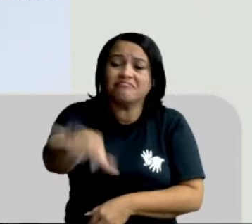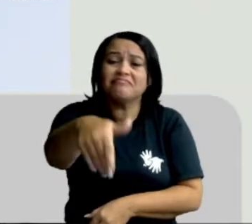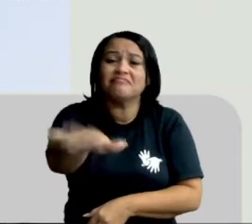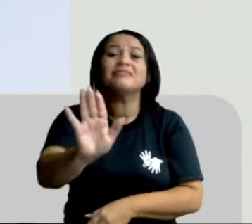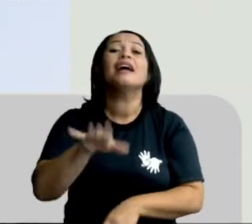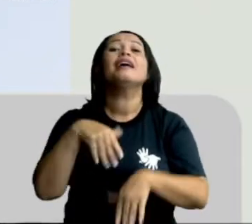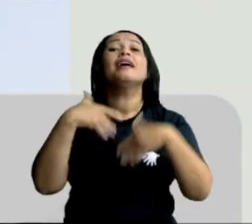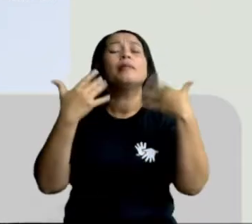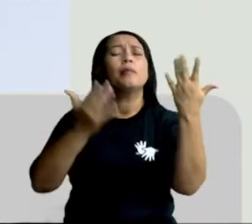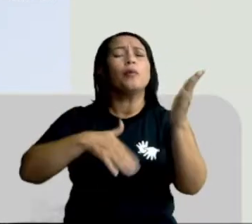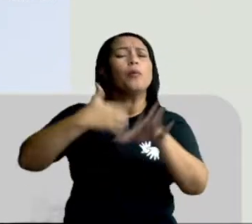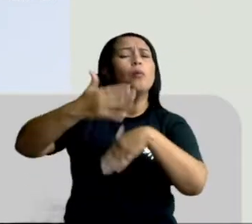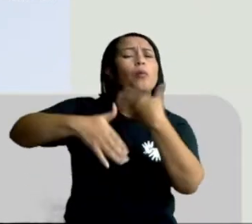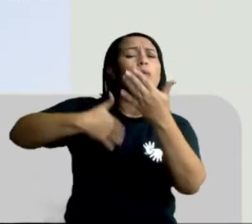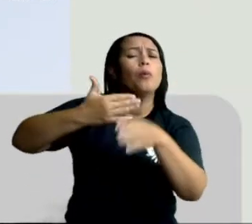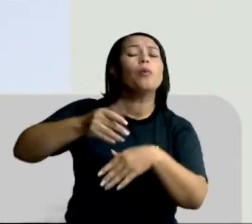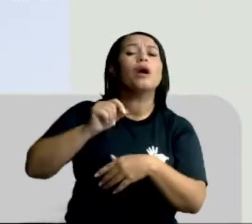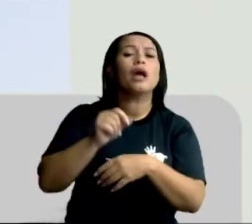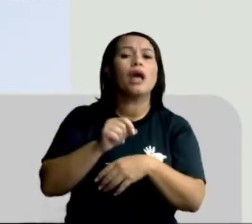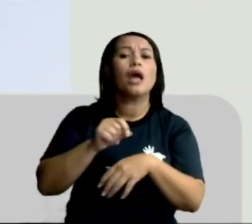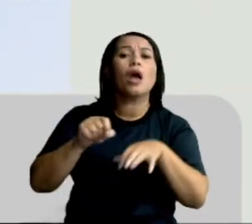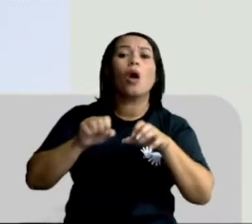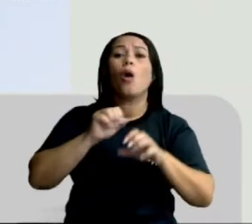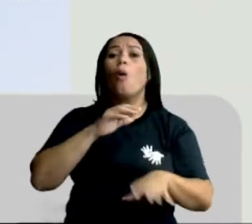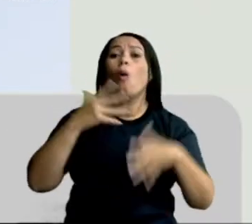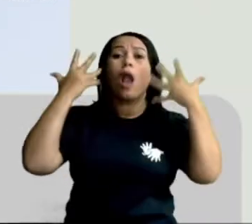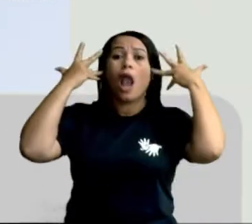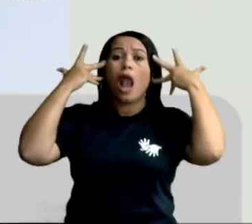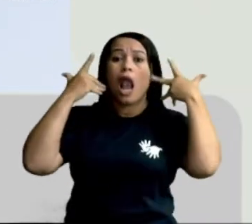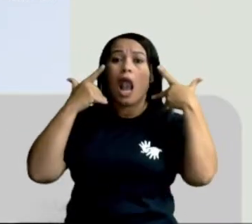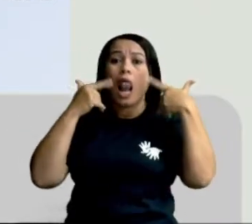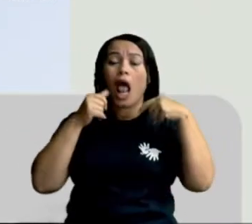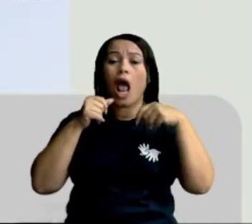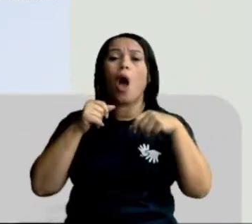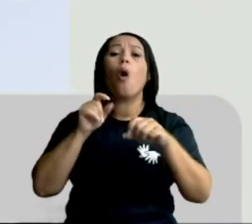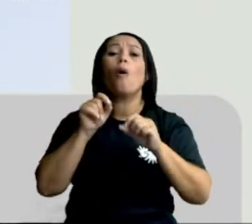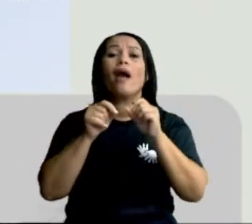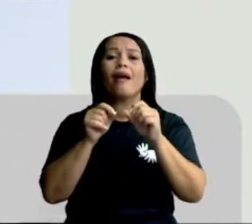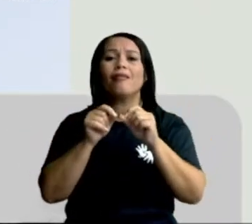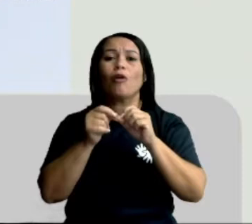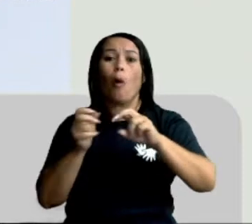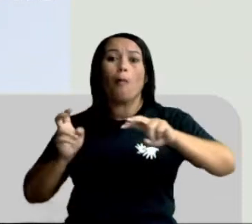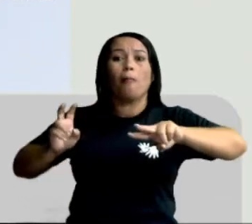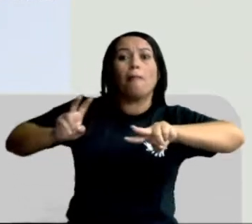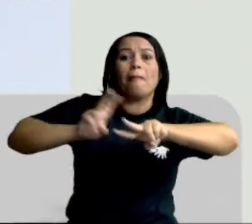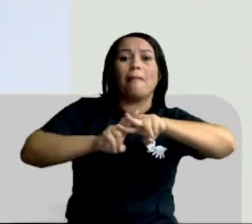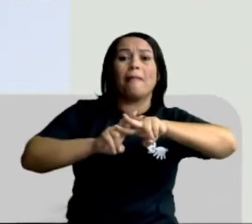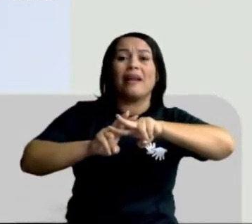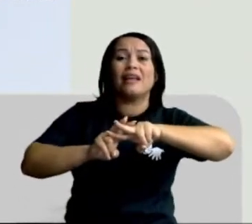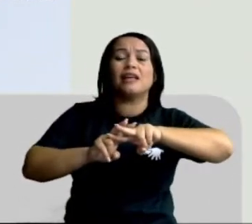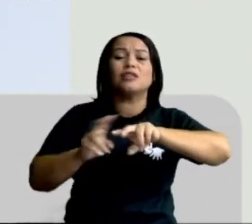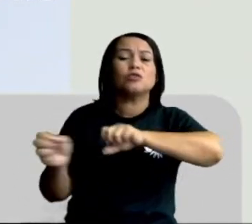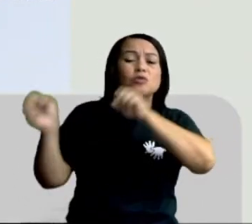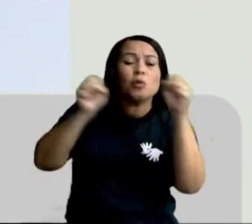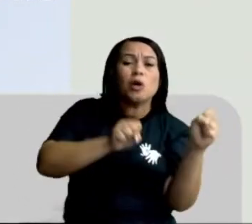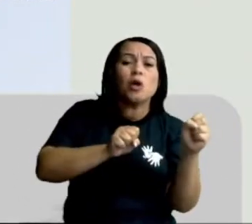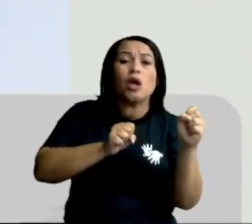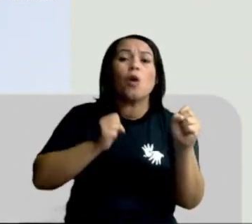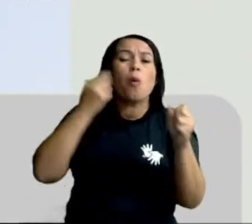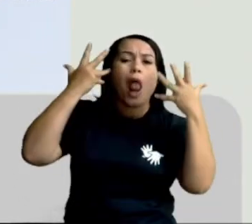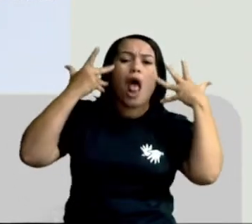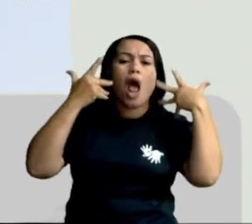Tempos depois, o leão caiu numa rede armada pelos caçadores e ali se